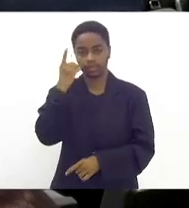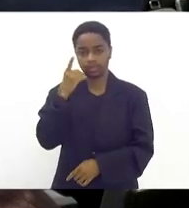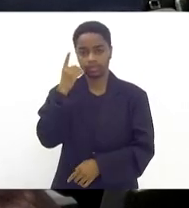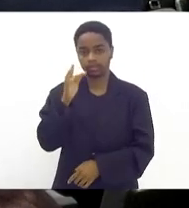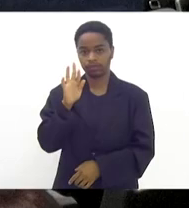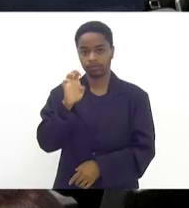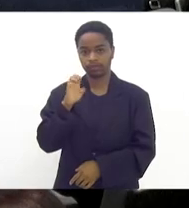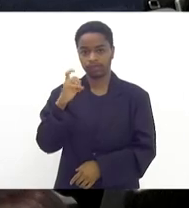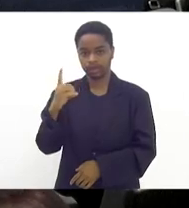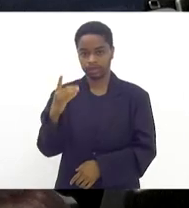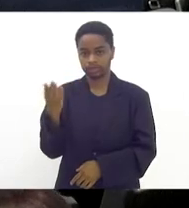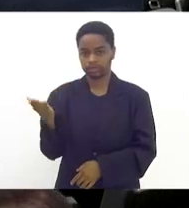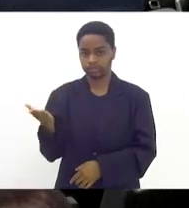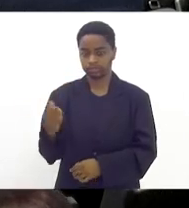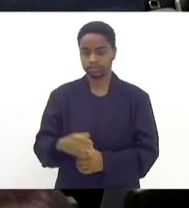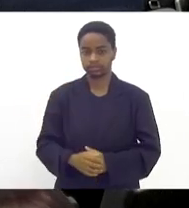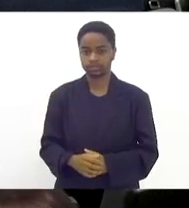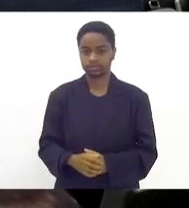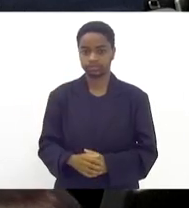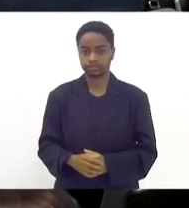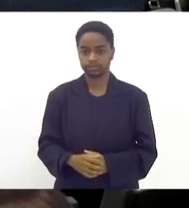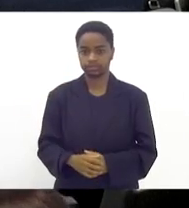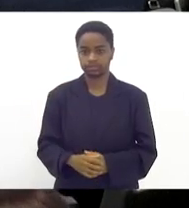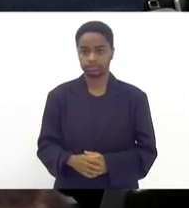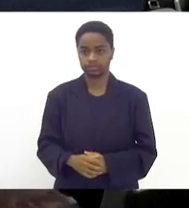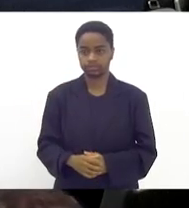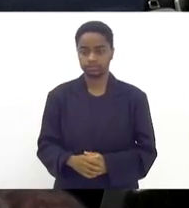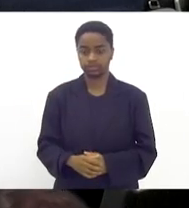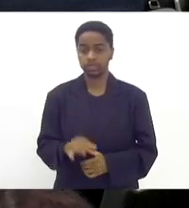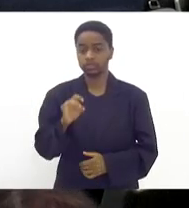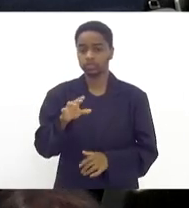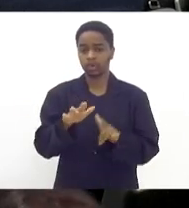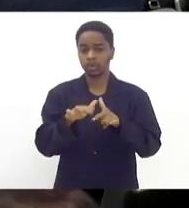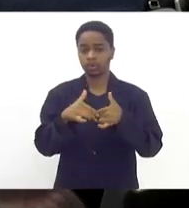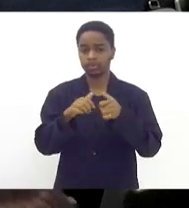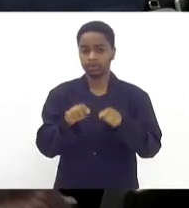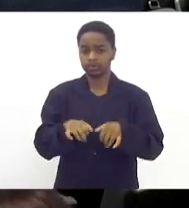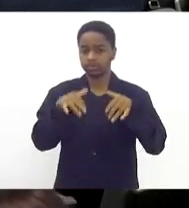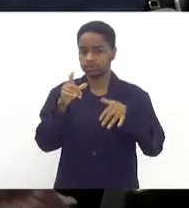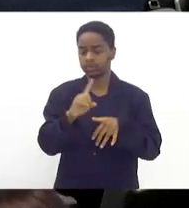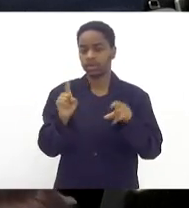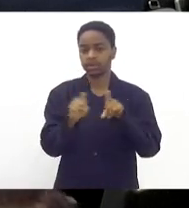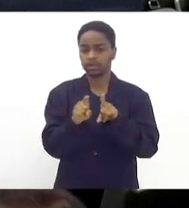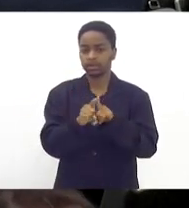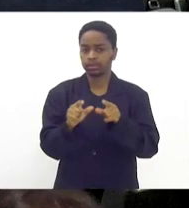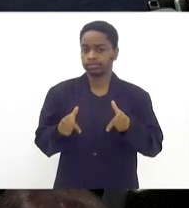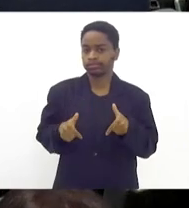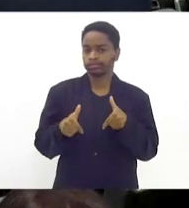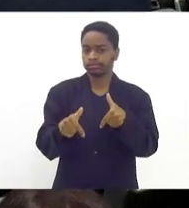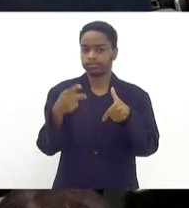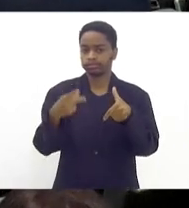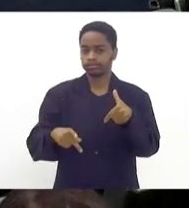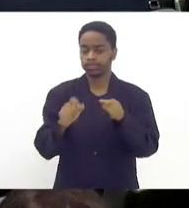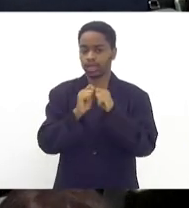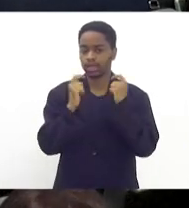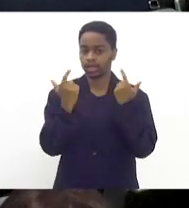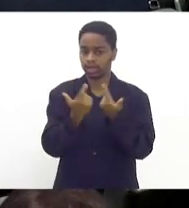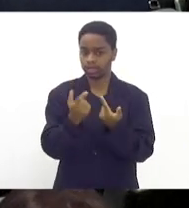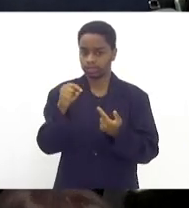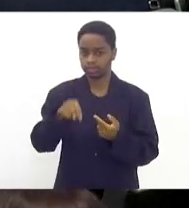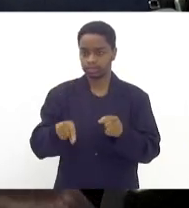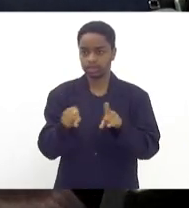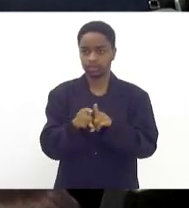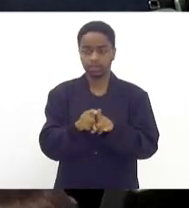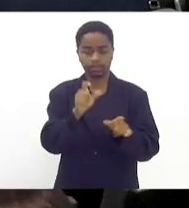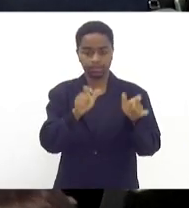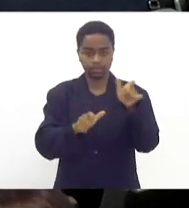Fred Pacheco não só pela audiência Mas pela brilhante atuação na Assembleia Legislativa na paa e a todos que